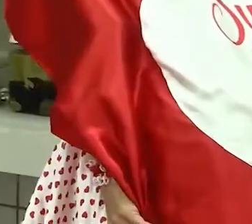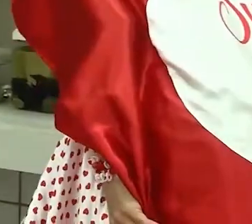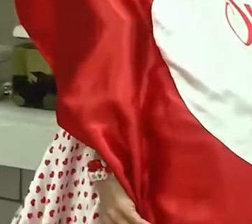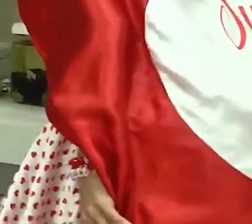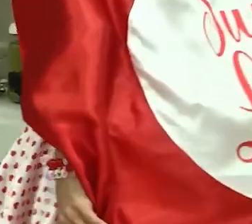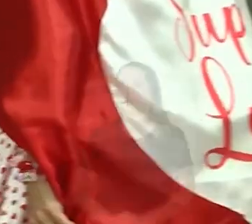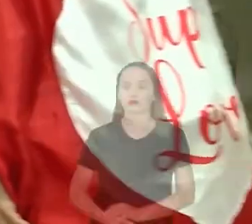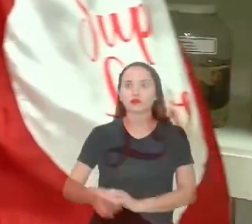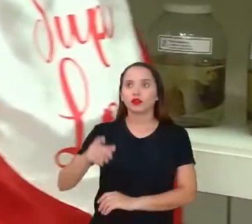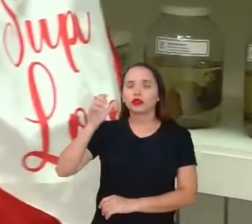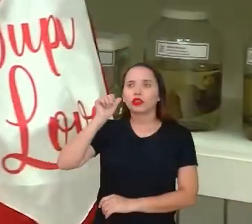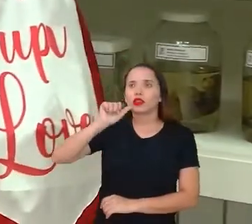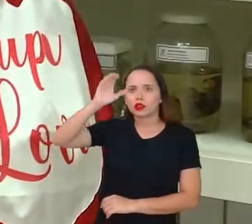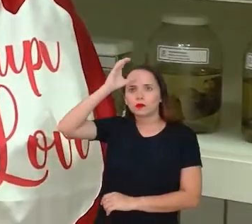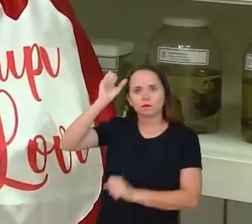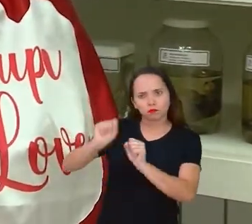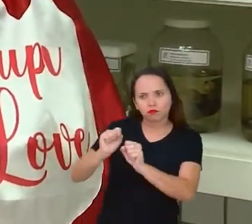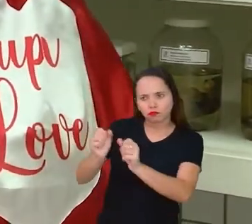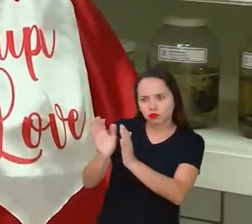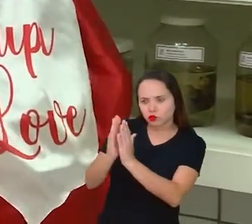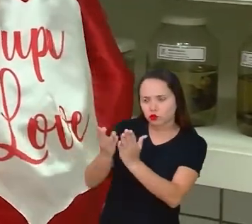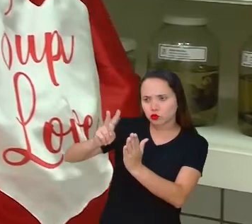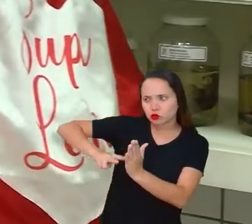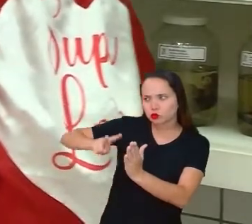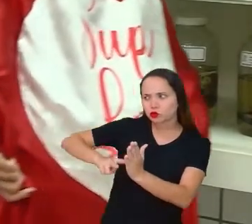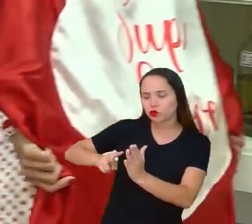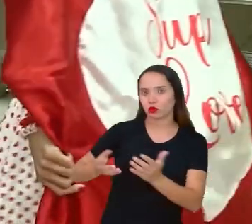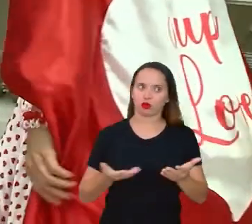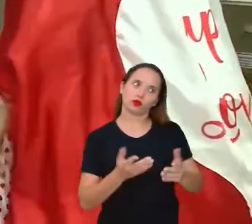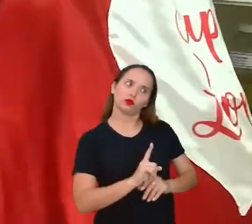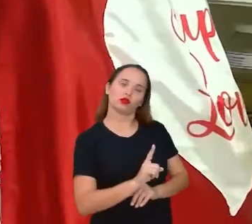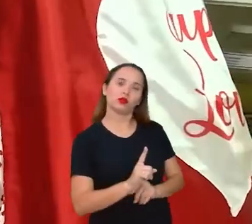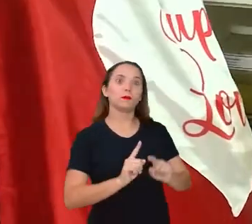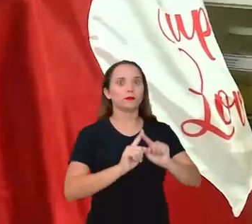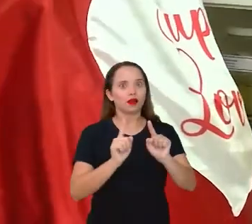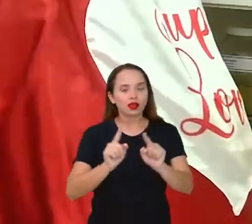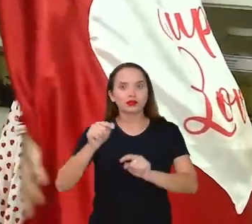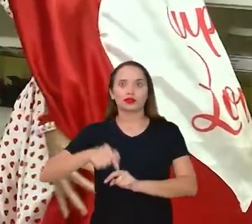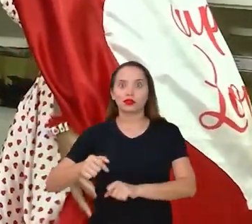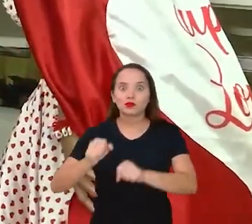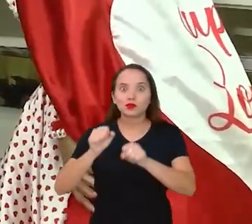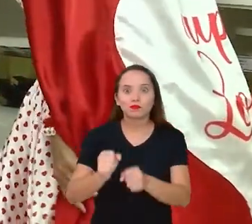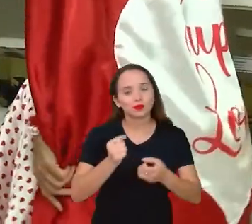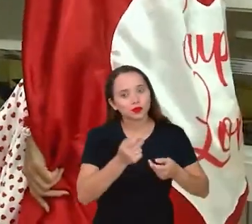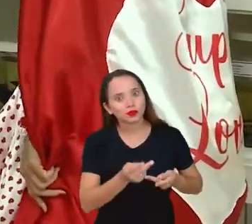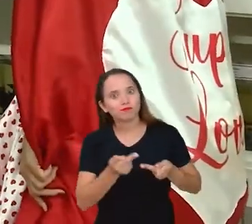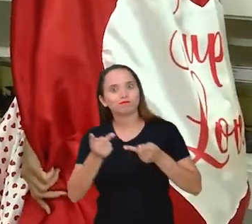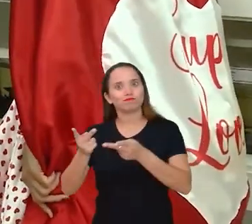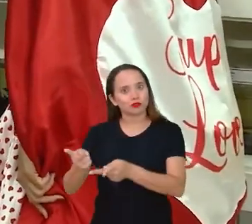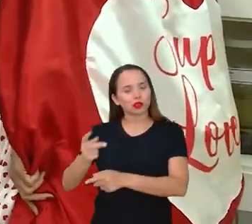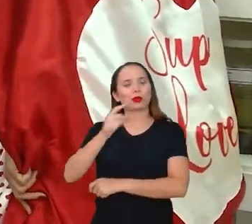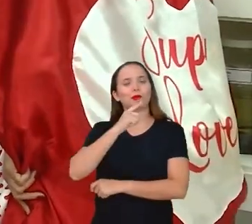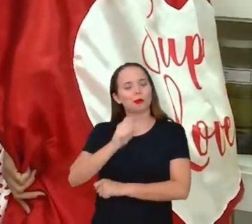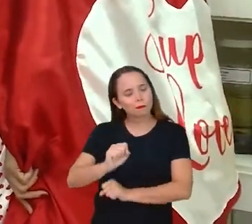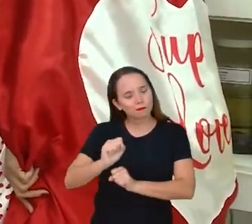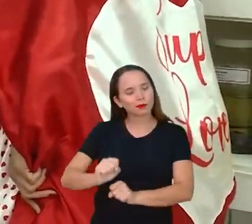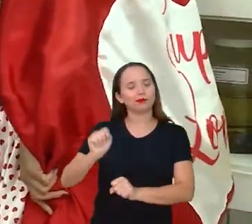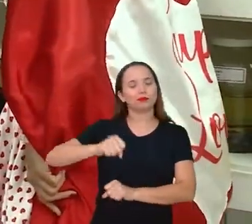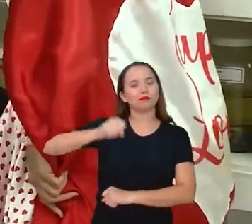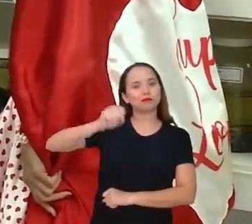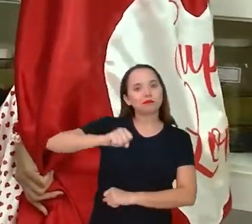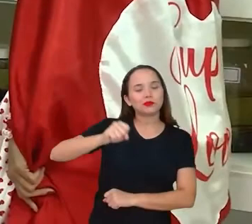Tia, pode ler um livro. Agora não, né? Mas aqui você pode visitar e pode sim ler o livro